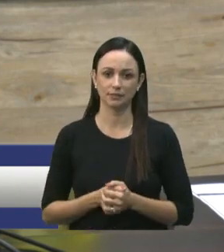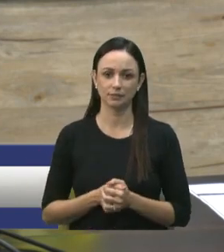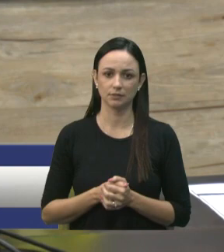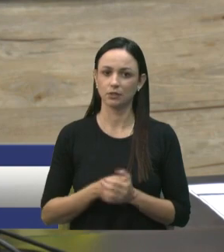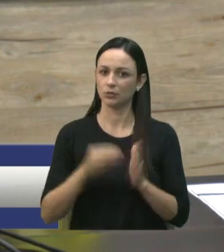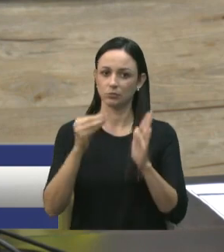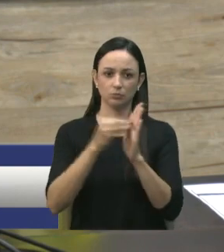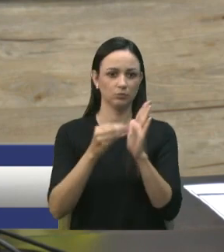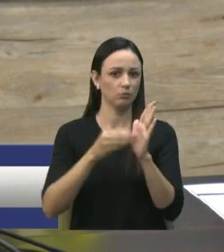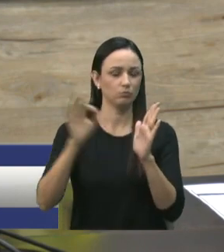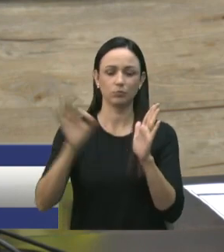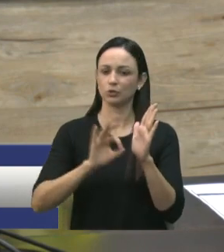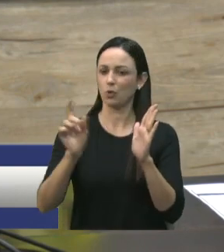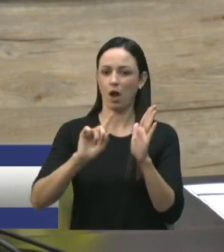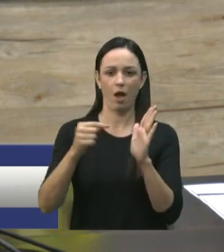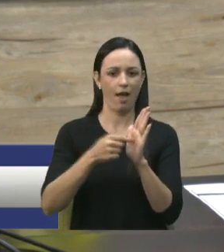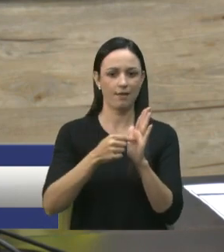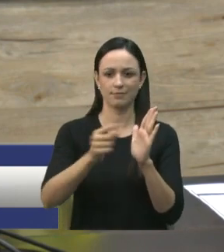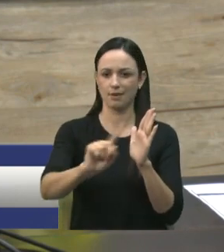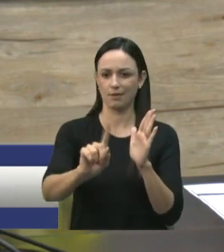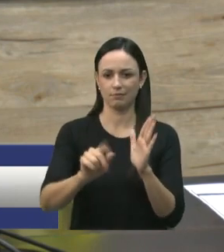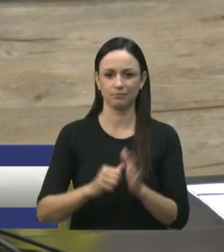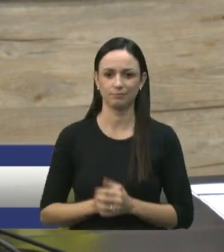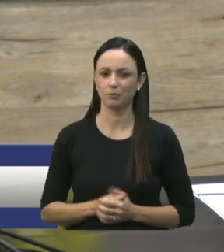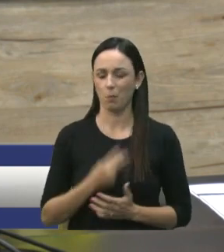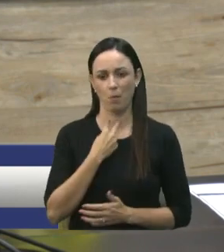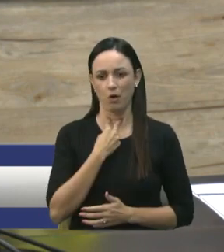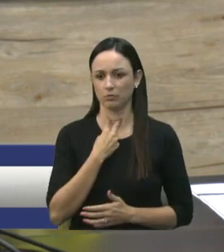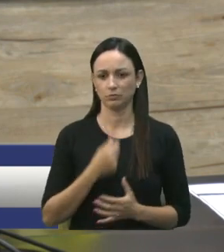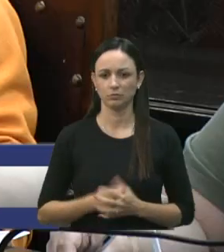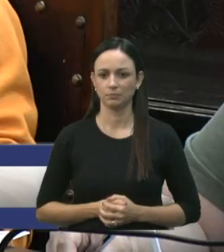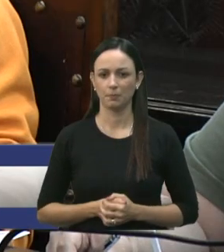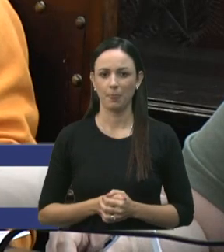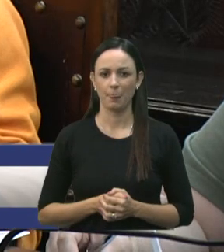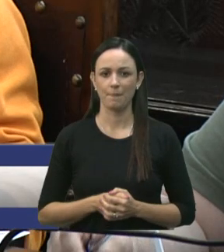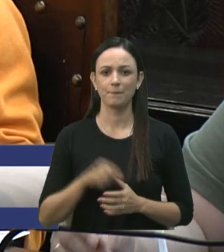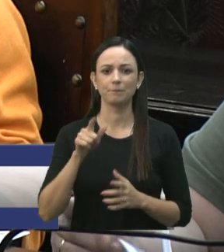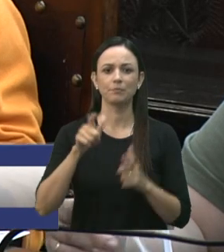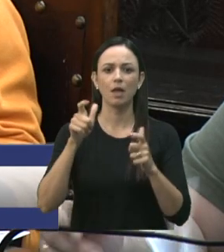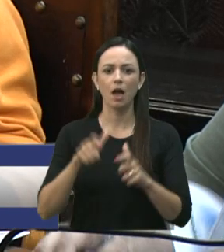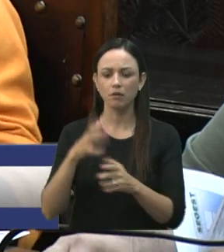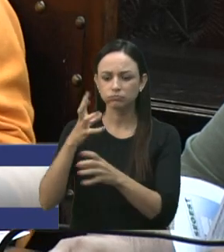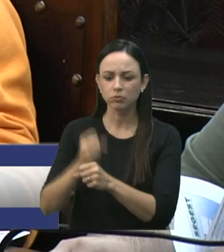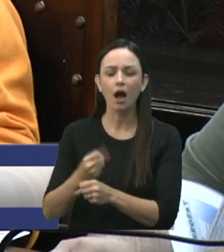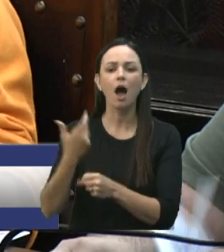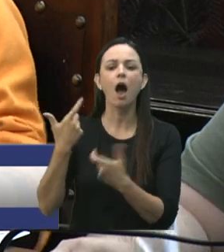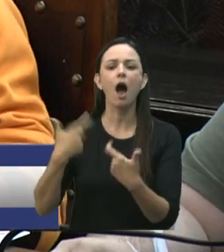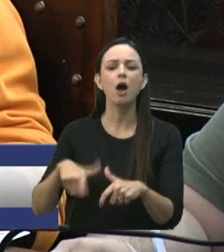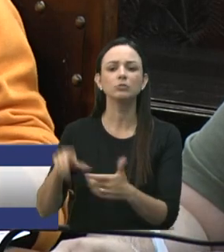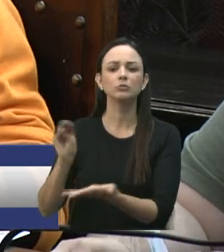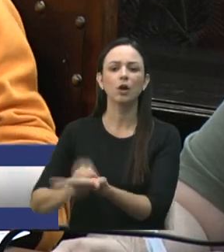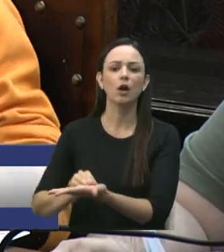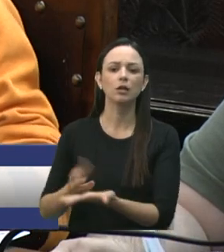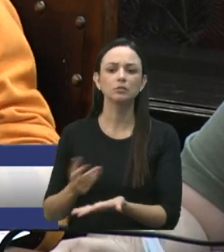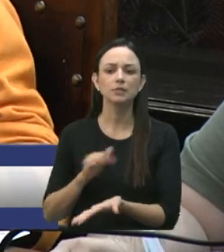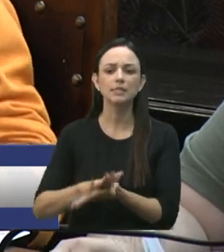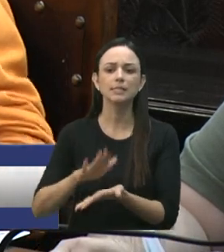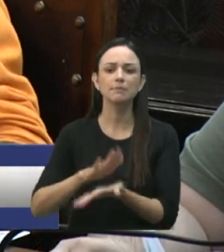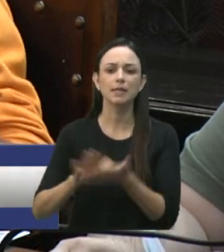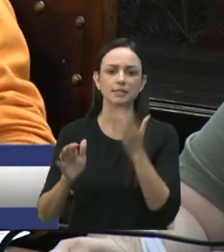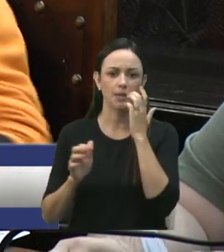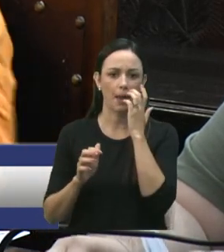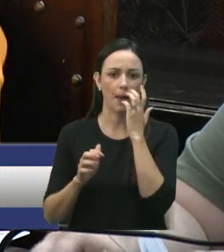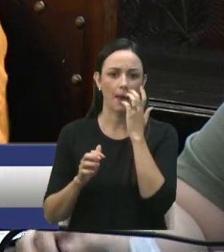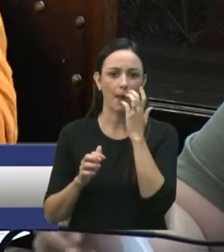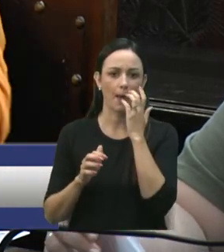entra nesse percentual? Não entra nesse percentual. Pagamento. Não pode entrar. Entendi. E onde que ele fica nessa conta? Desculpa, onde que ele está indicado na despesa? Em que